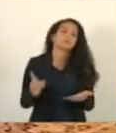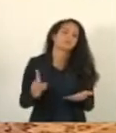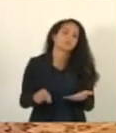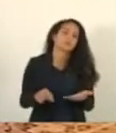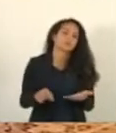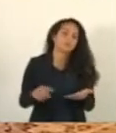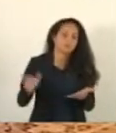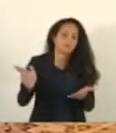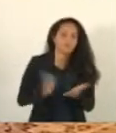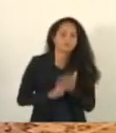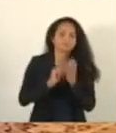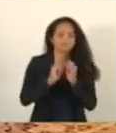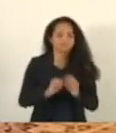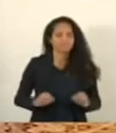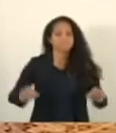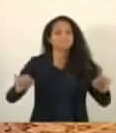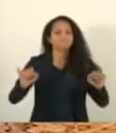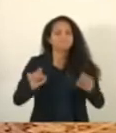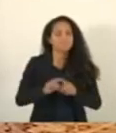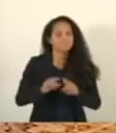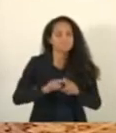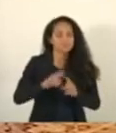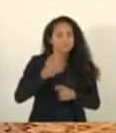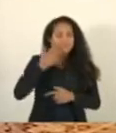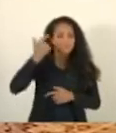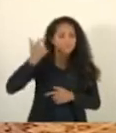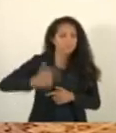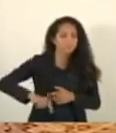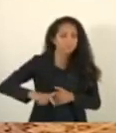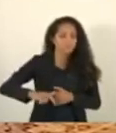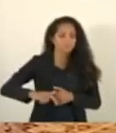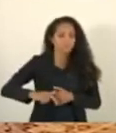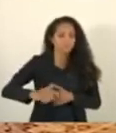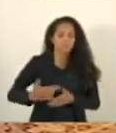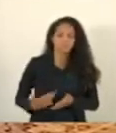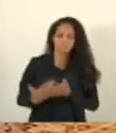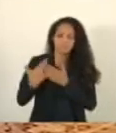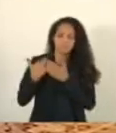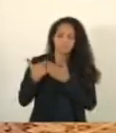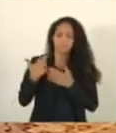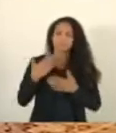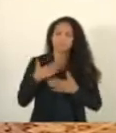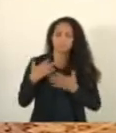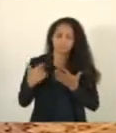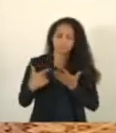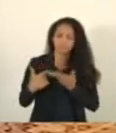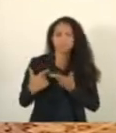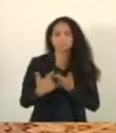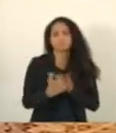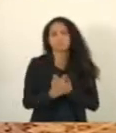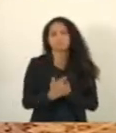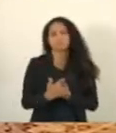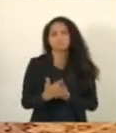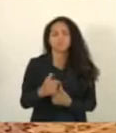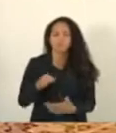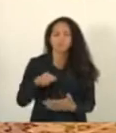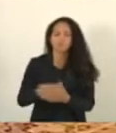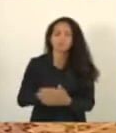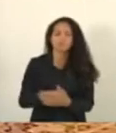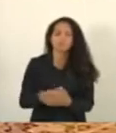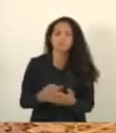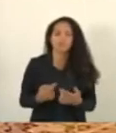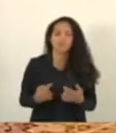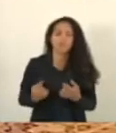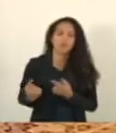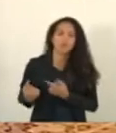esse registro e reafirmar meus compromissos pela luta antimanicomial,